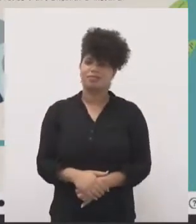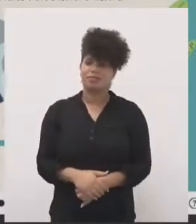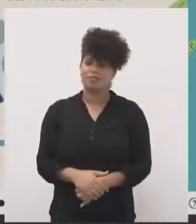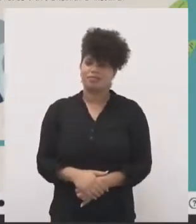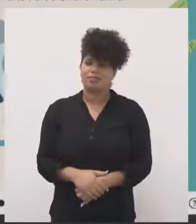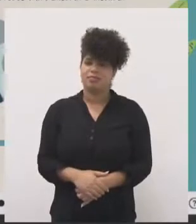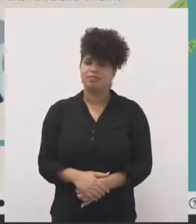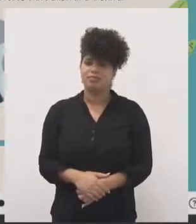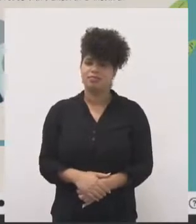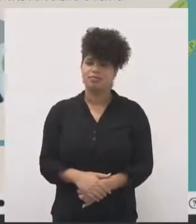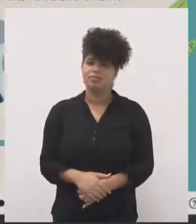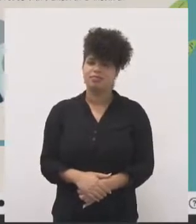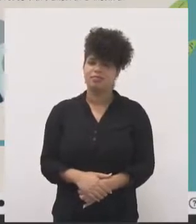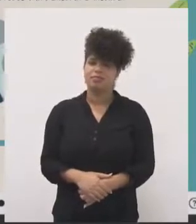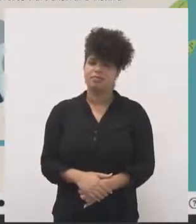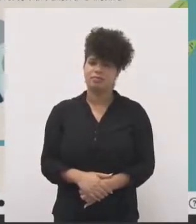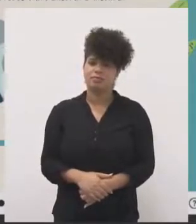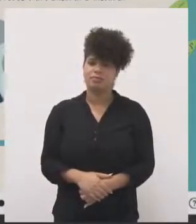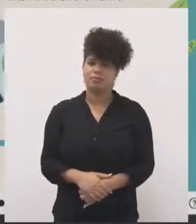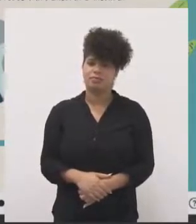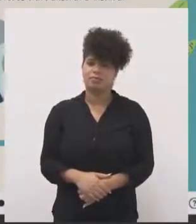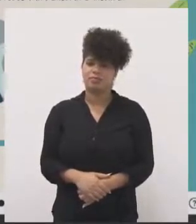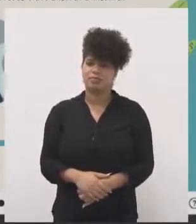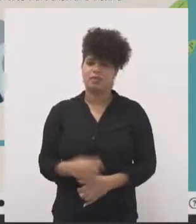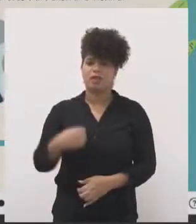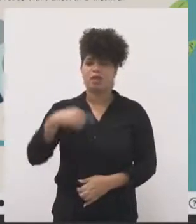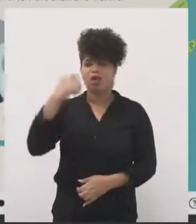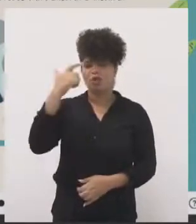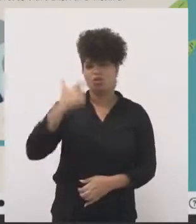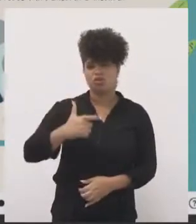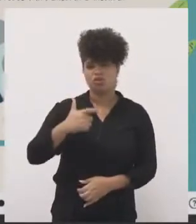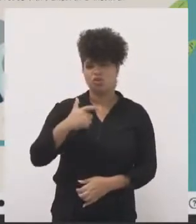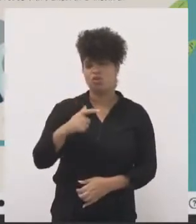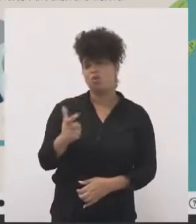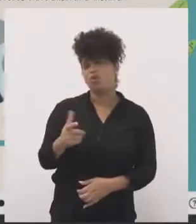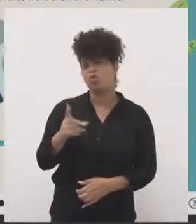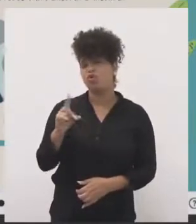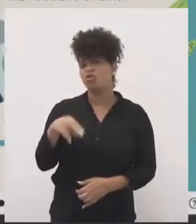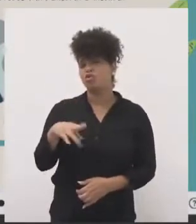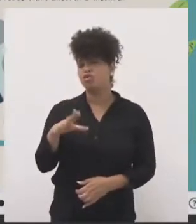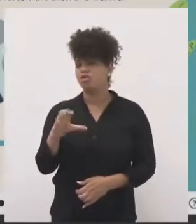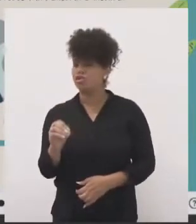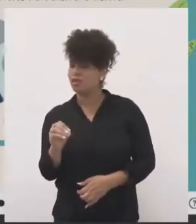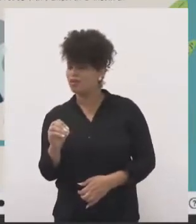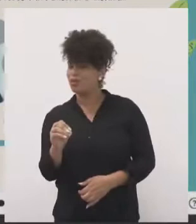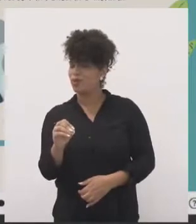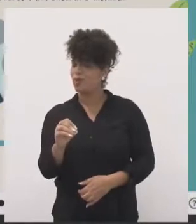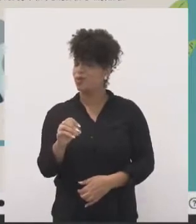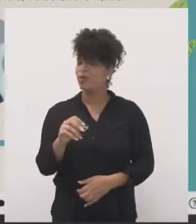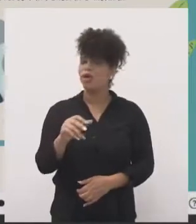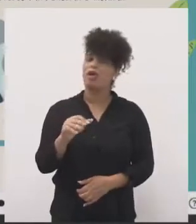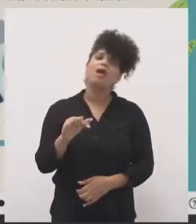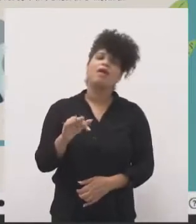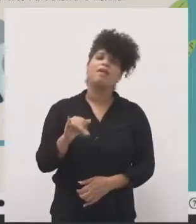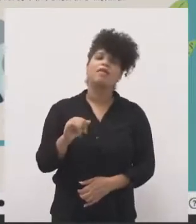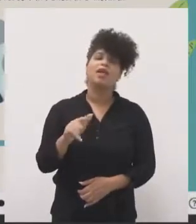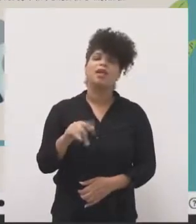pessoal. Eu sou o Dino filipino.